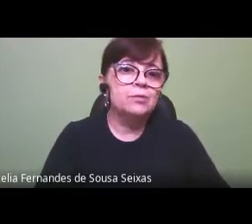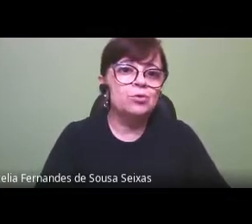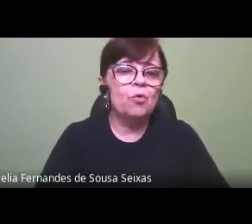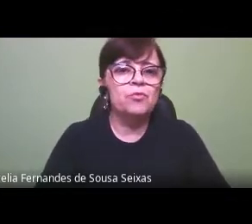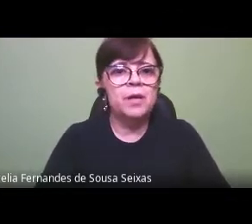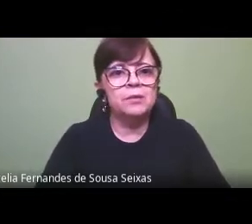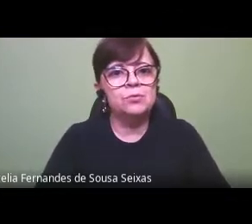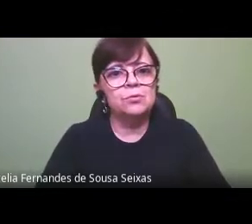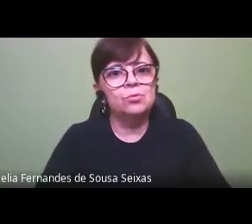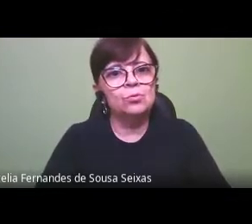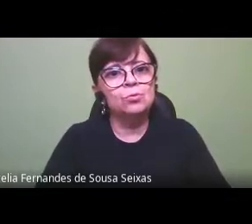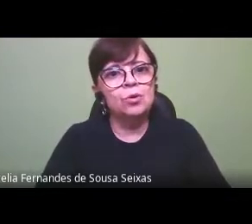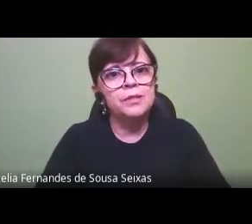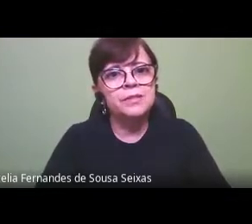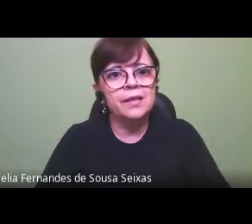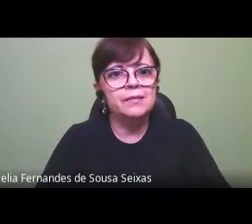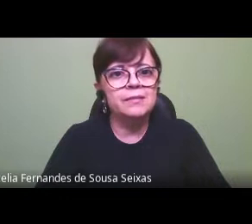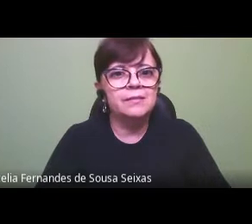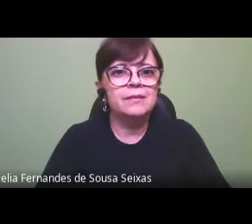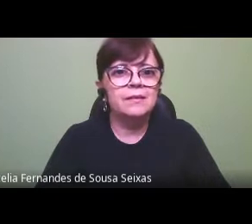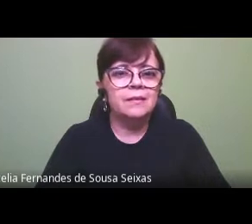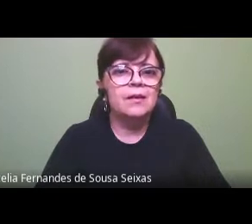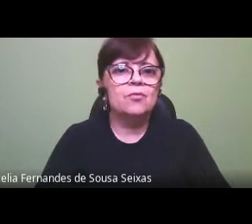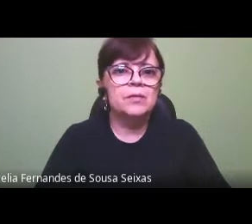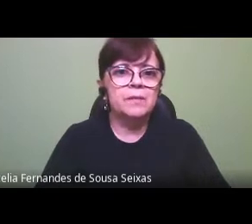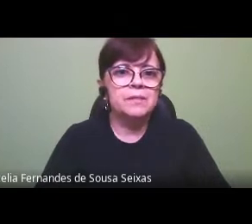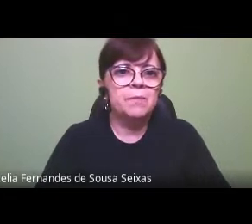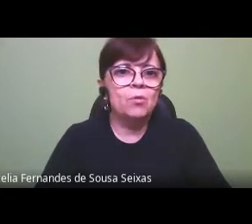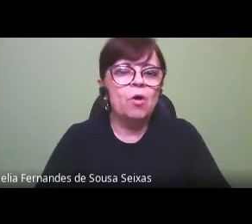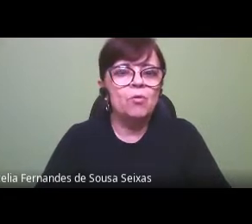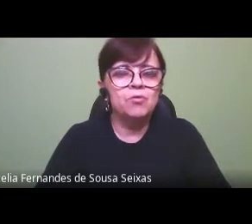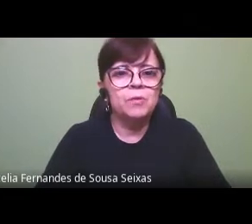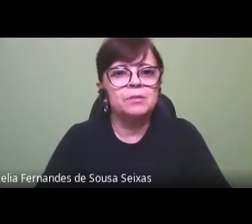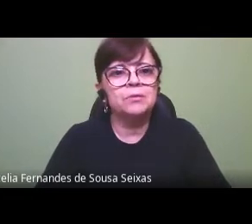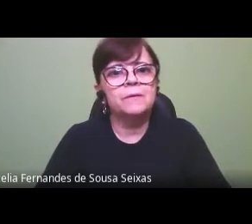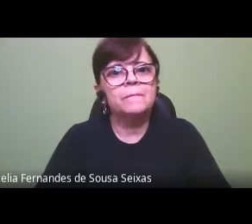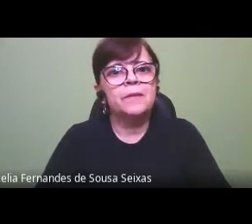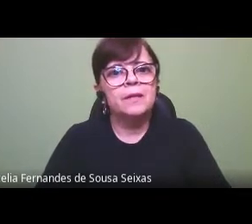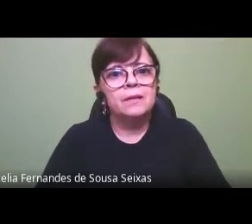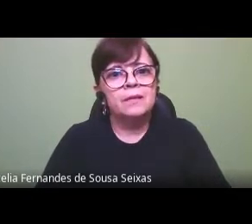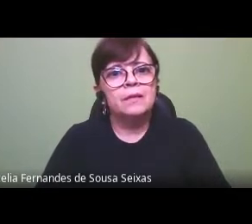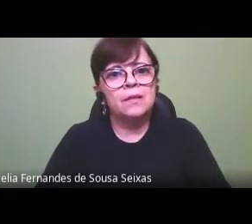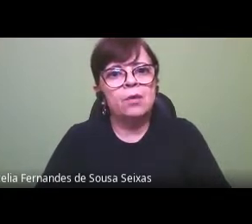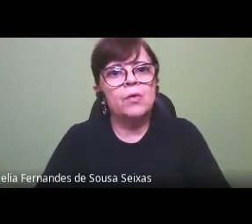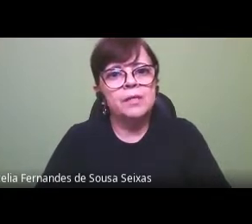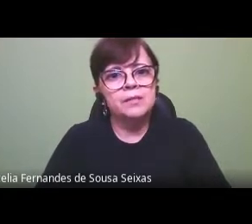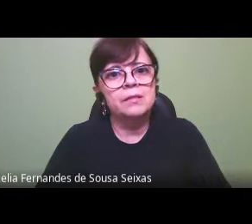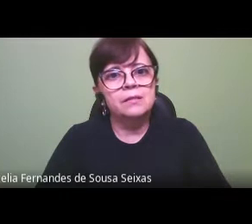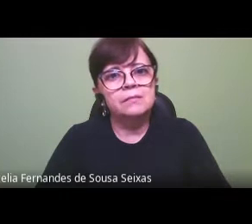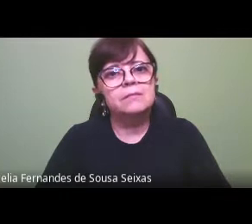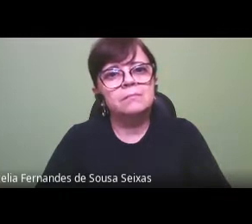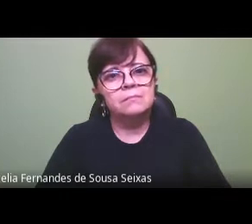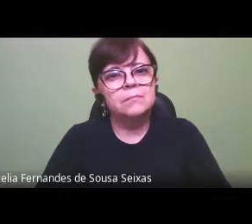São três os movimentos. Um, dois, três. Você percebeu? Qual movimento? Então,